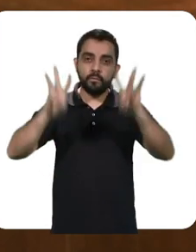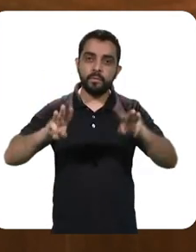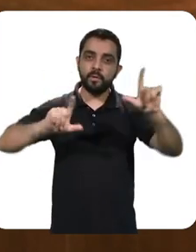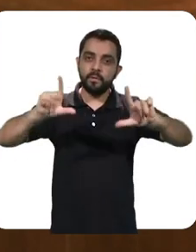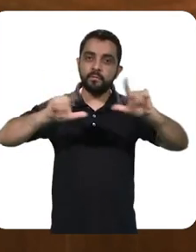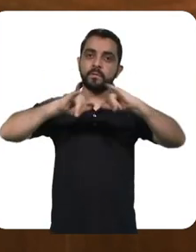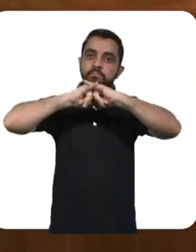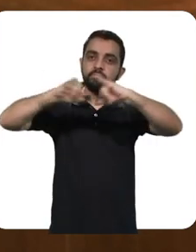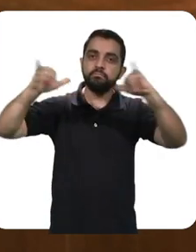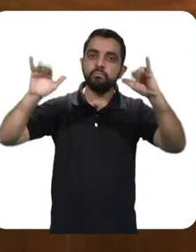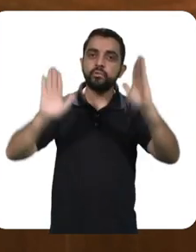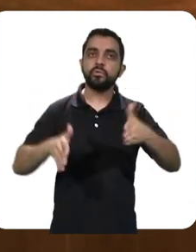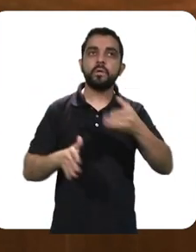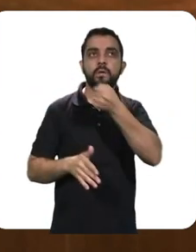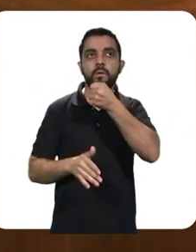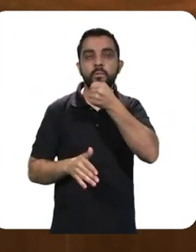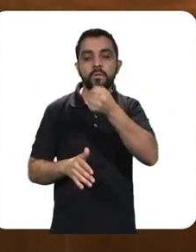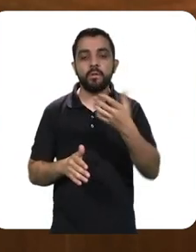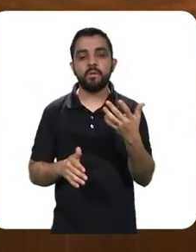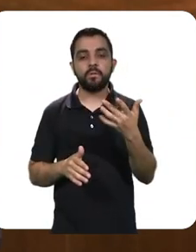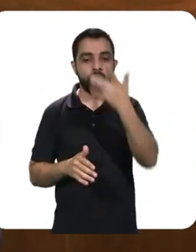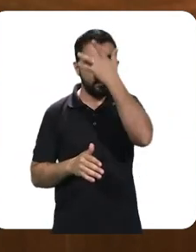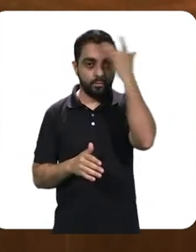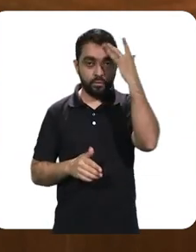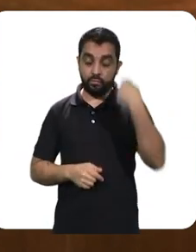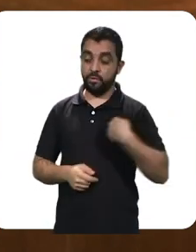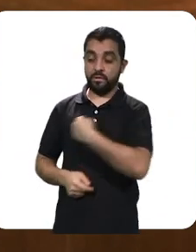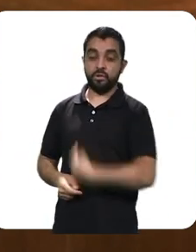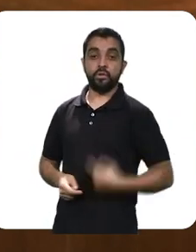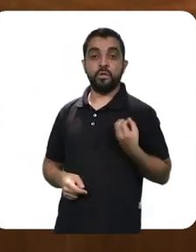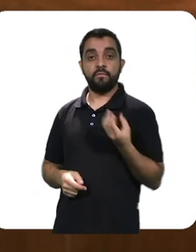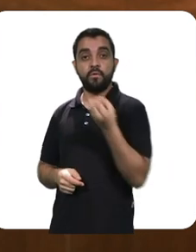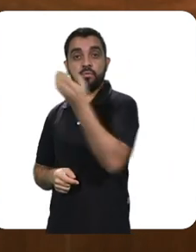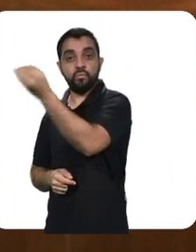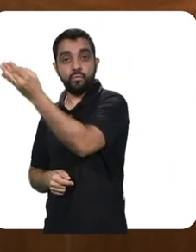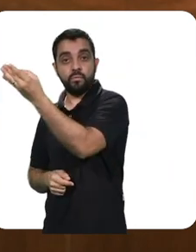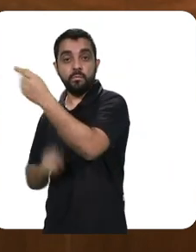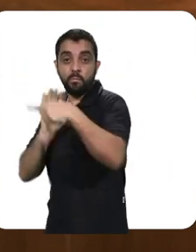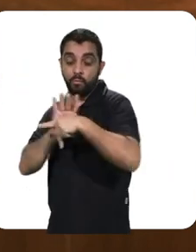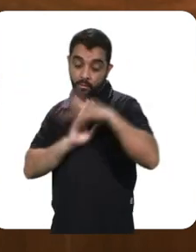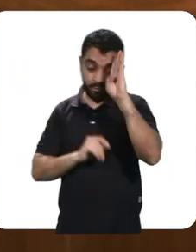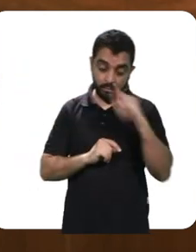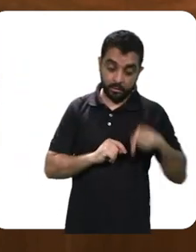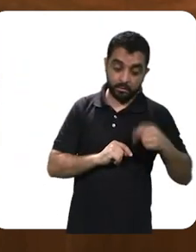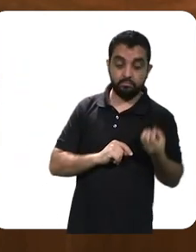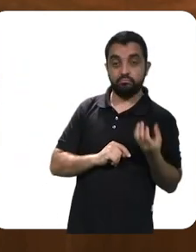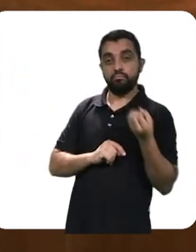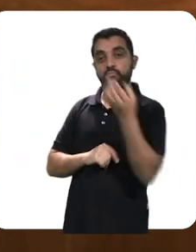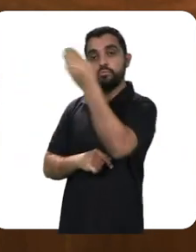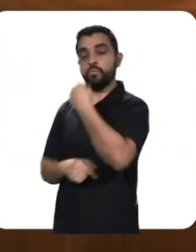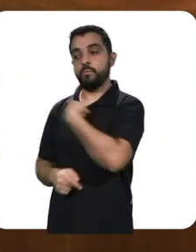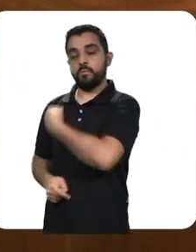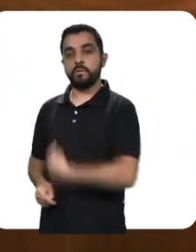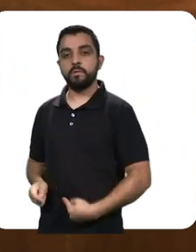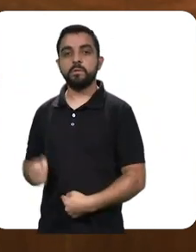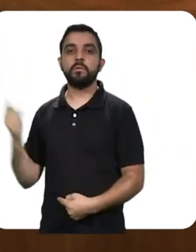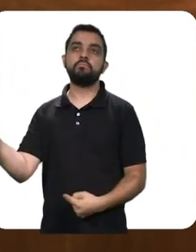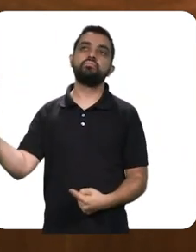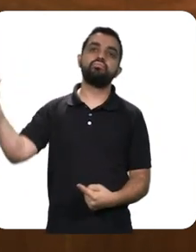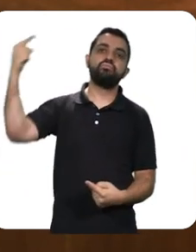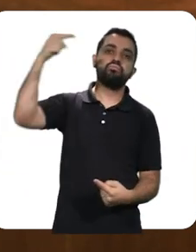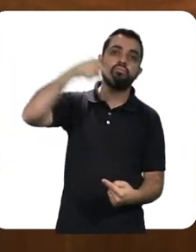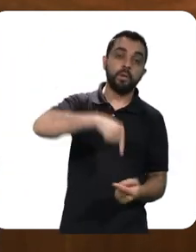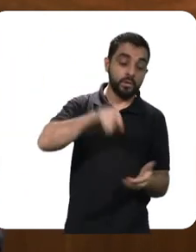na UFPR-TV, de brasileiros chegando da China, por conexões, né, porque não tem voos